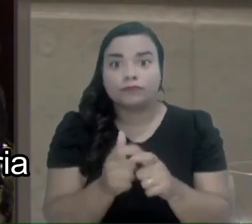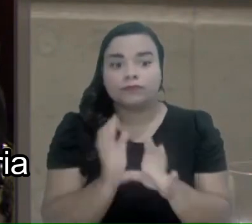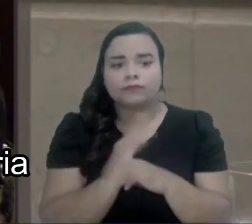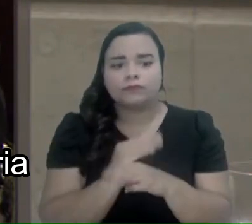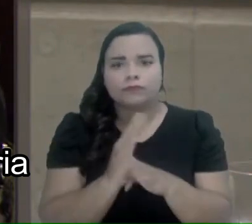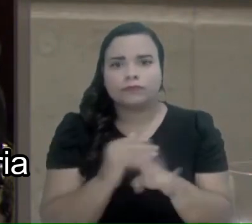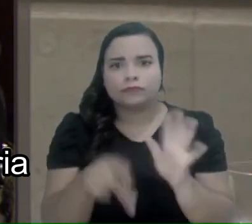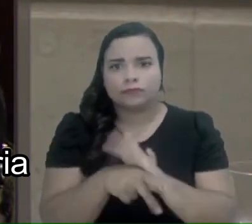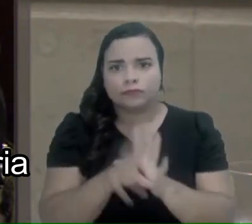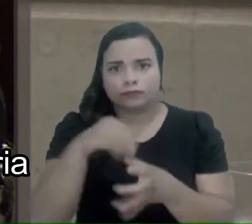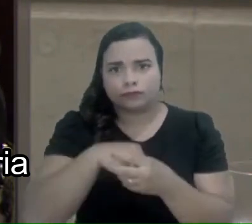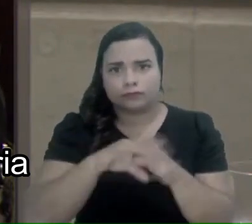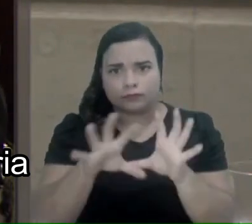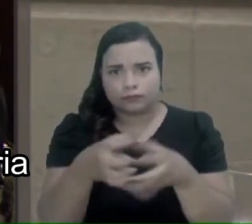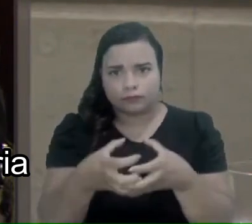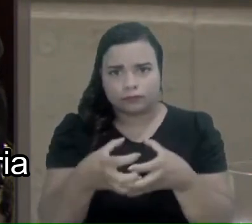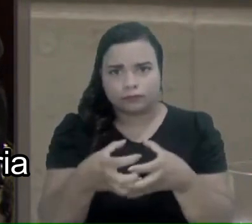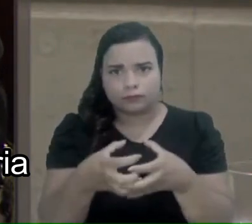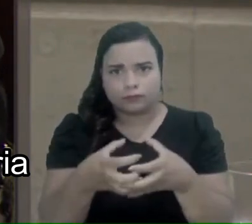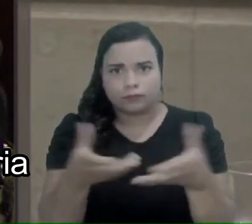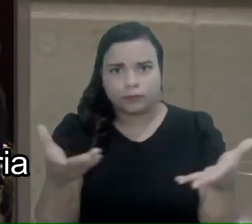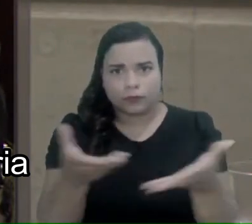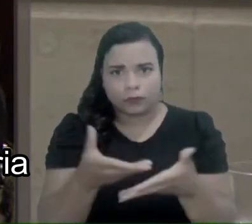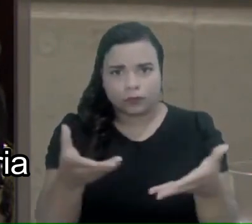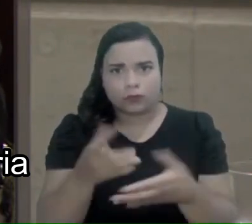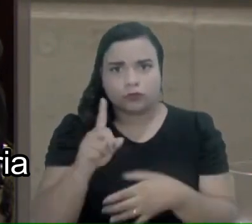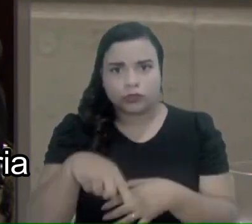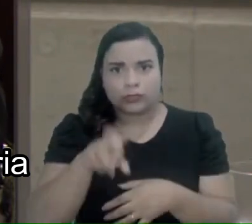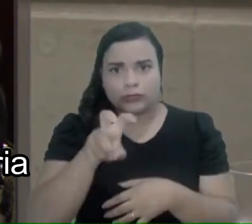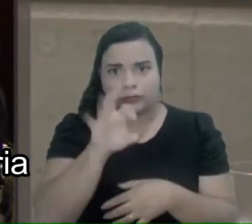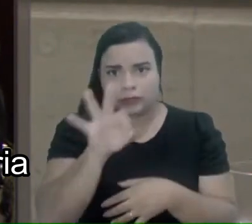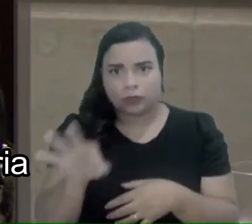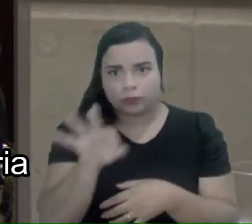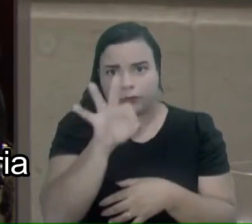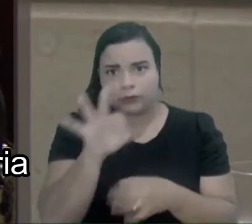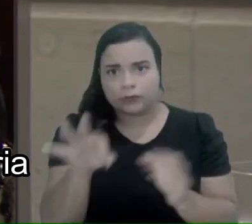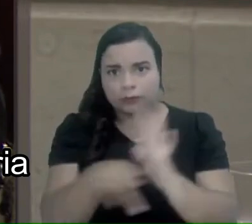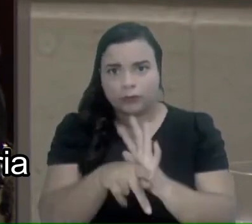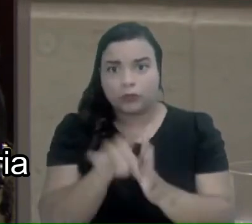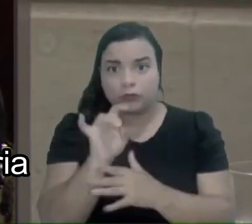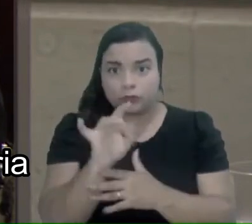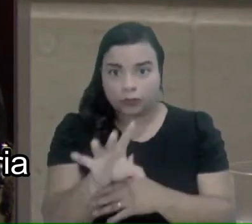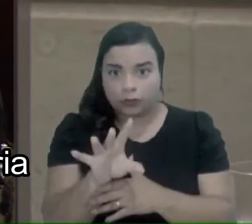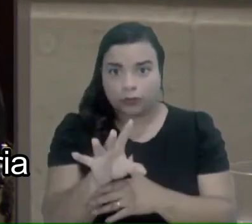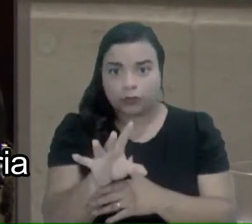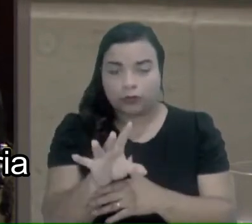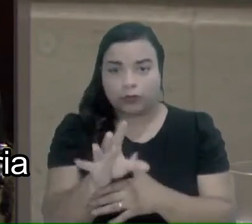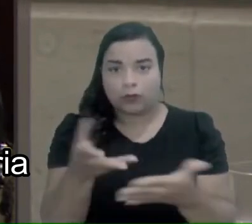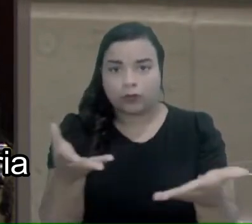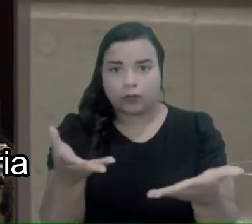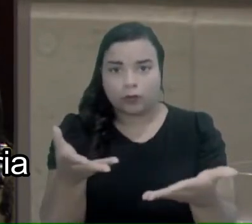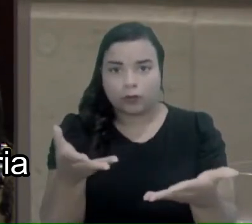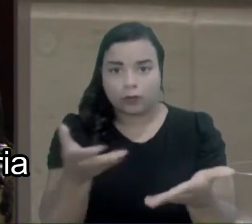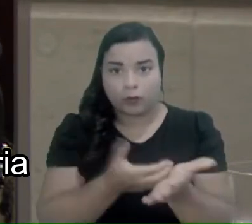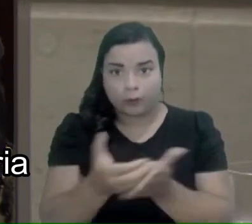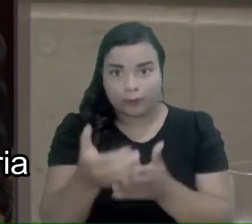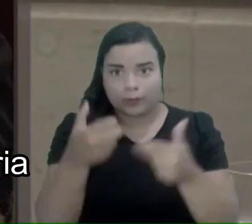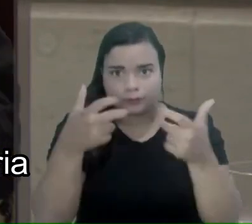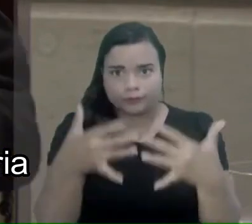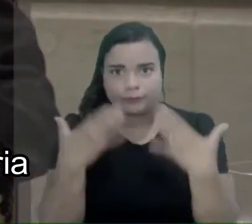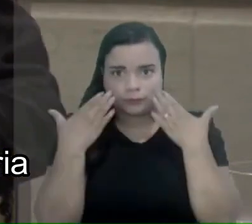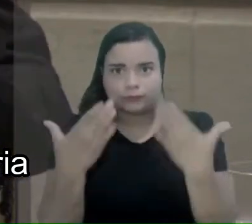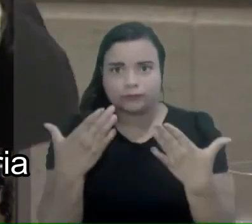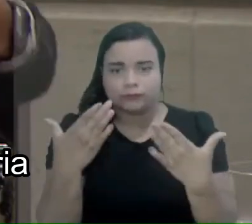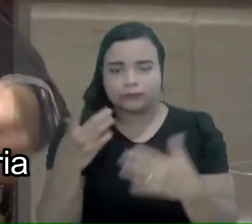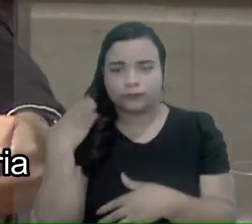hoje está em torno de 5%. Como eu disse no início da apresentação, chegamos com 50%. Então,